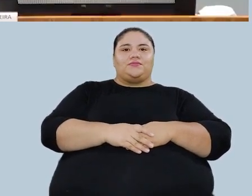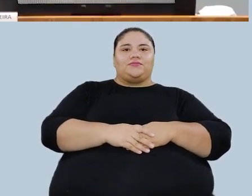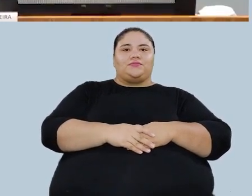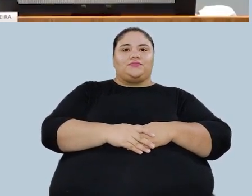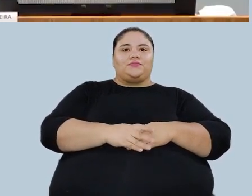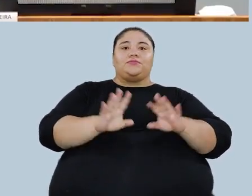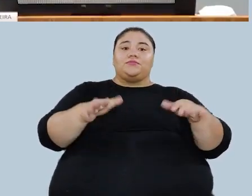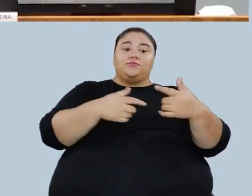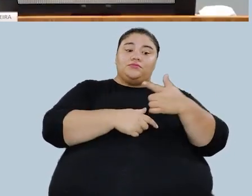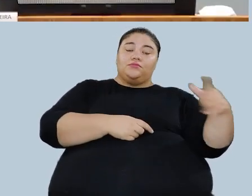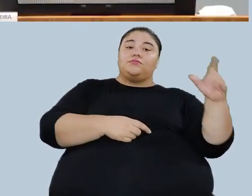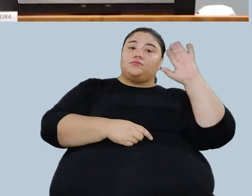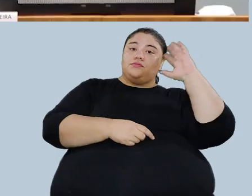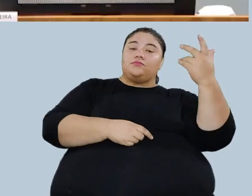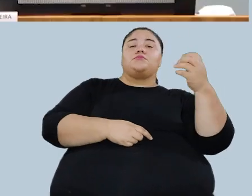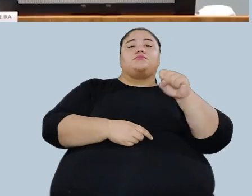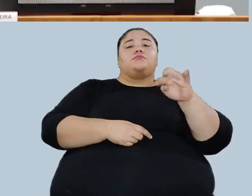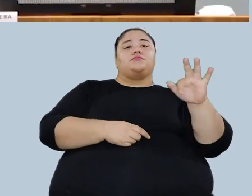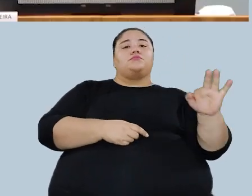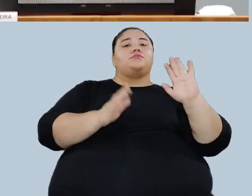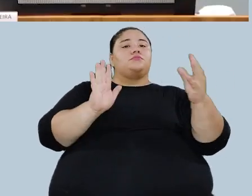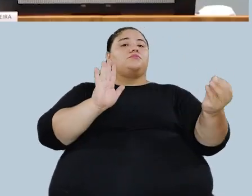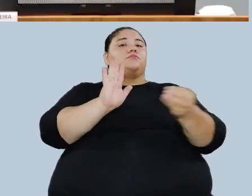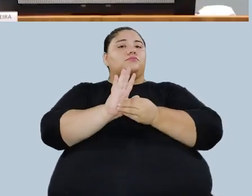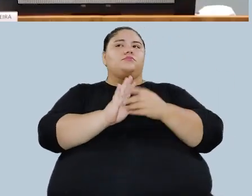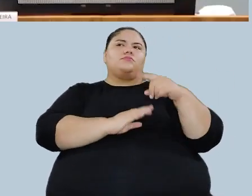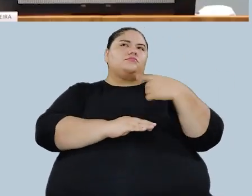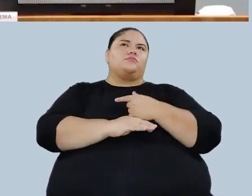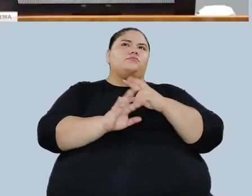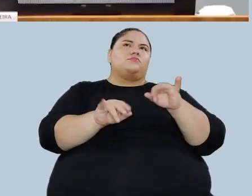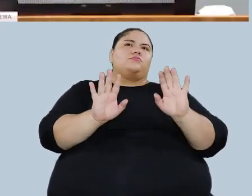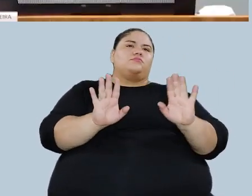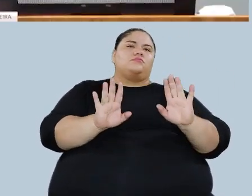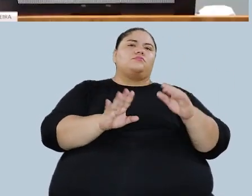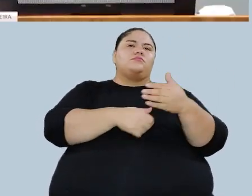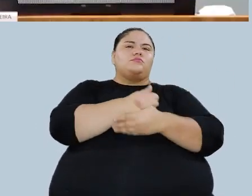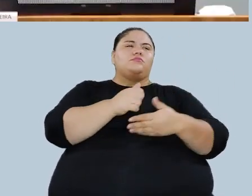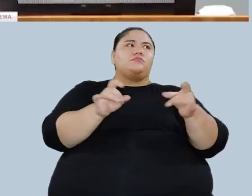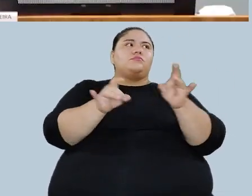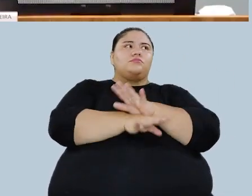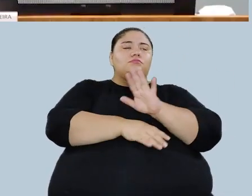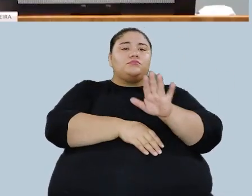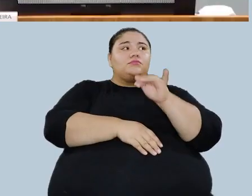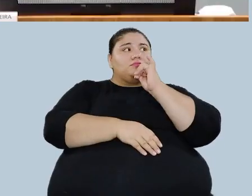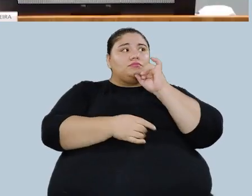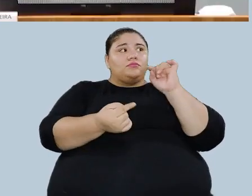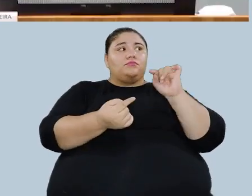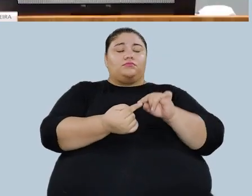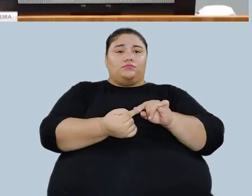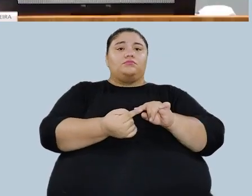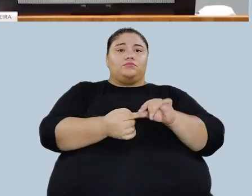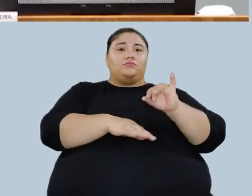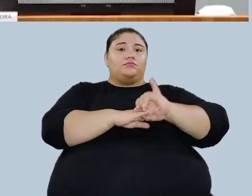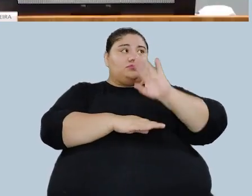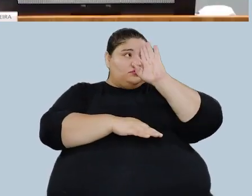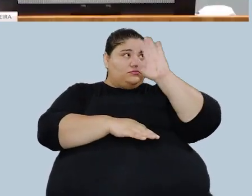em outras decisões, o Supremo Tribunal Federal também já considerou isso, não vamos... basicamente, esses são os pontos centrais. Agora,